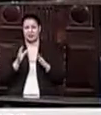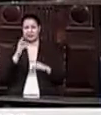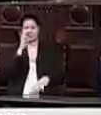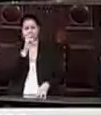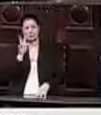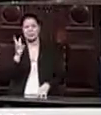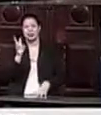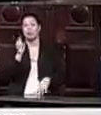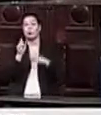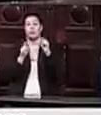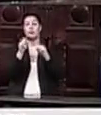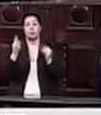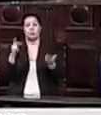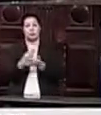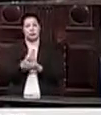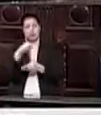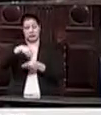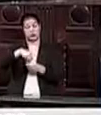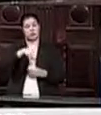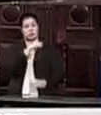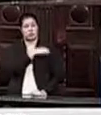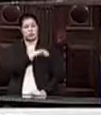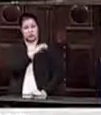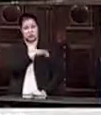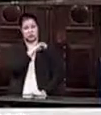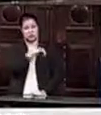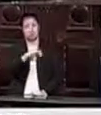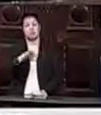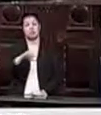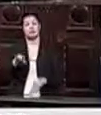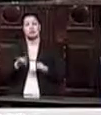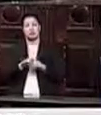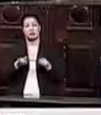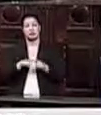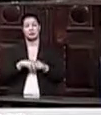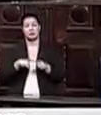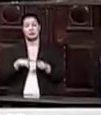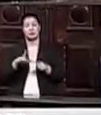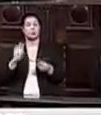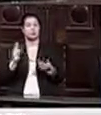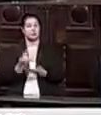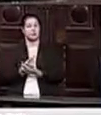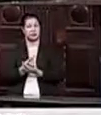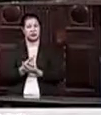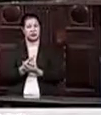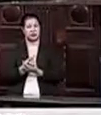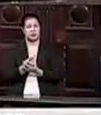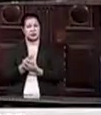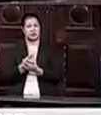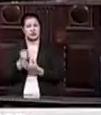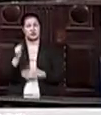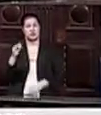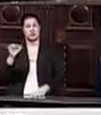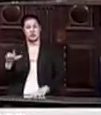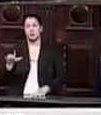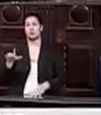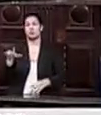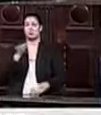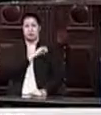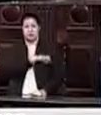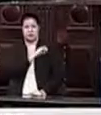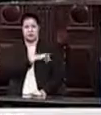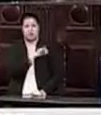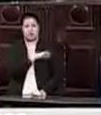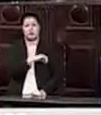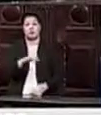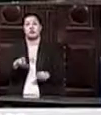viram o que está acontecendo na cidade do Rio de Janeiro, ao que está acontecendo na zona sul da cidade do Rio de Janeiro,